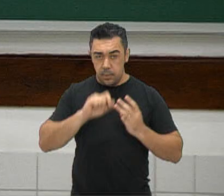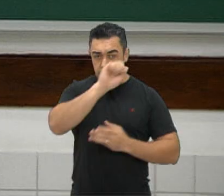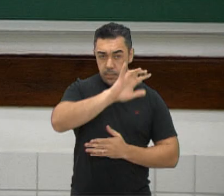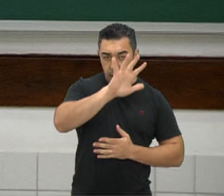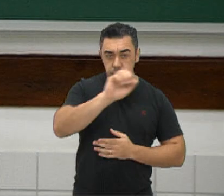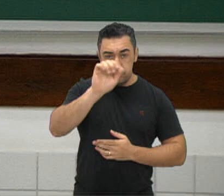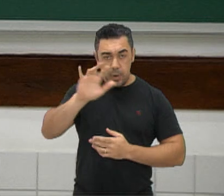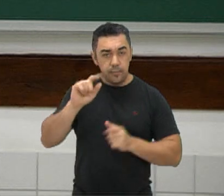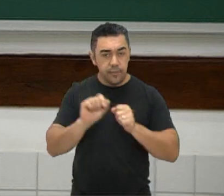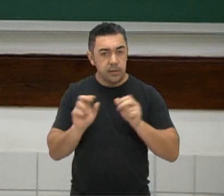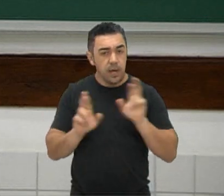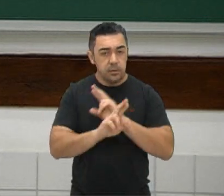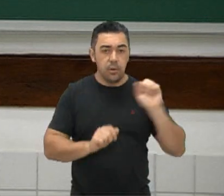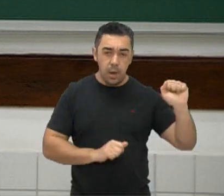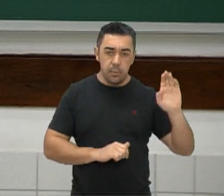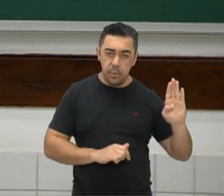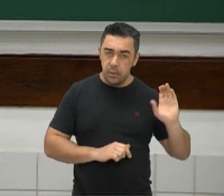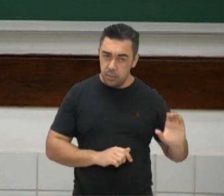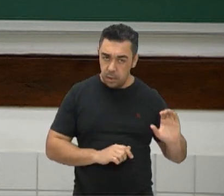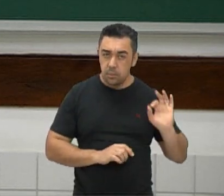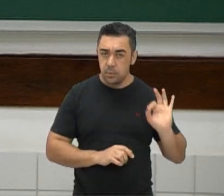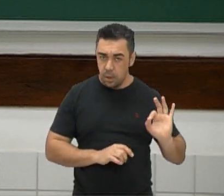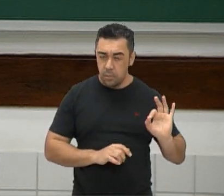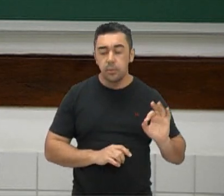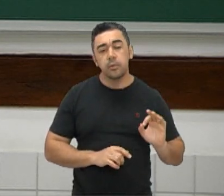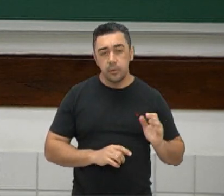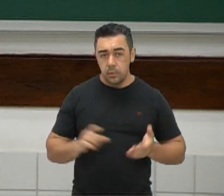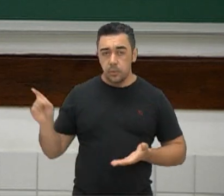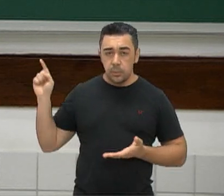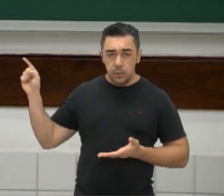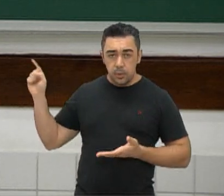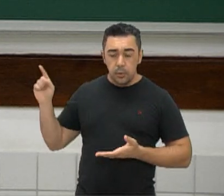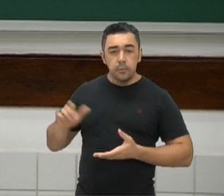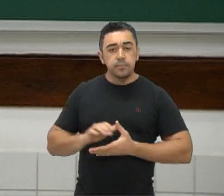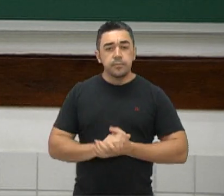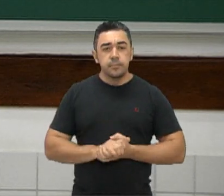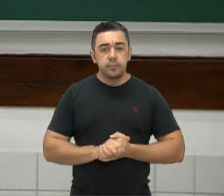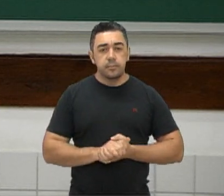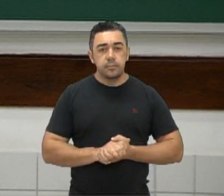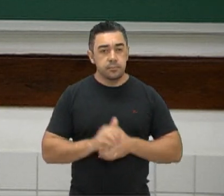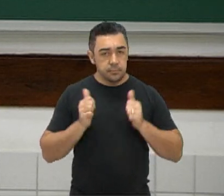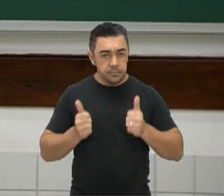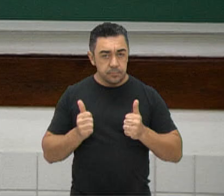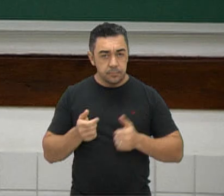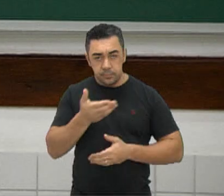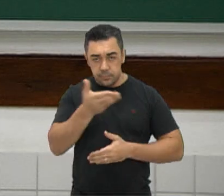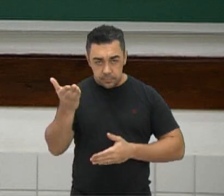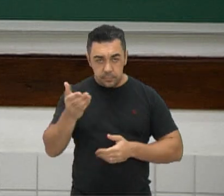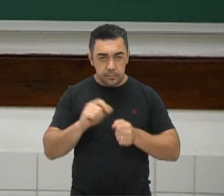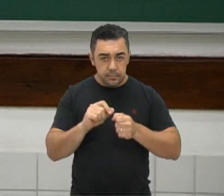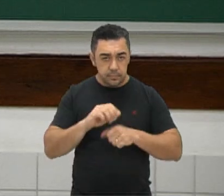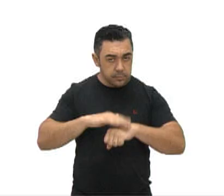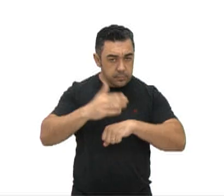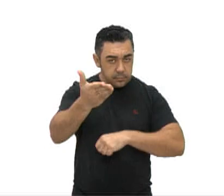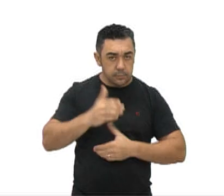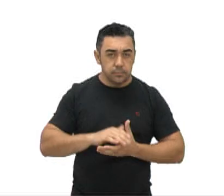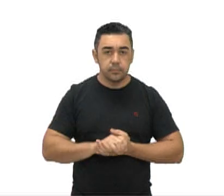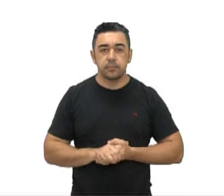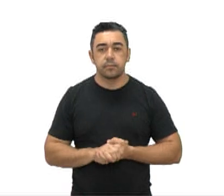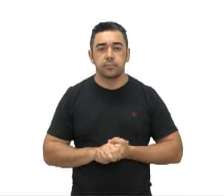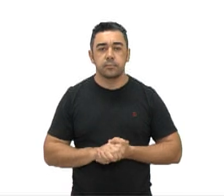quero que vocês relacionem essas 3 imagens com o que diz ali nas alternativas, beleza? Resolvam aí, nós já